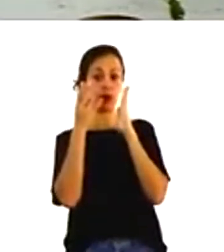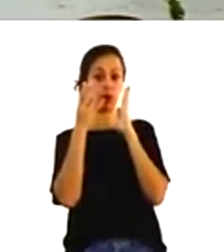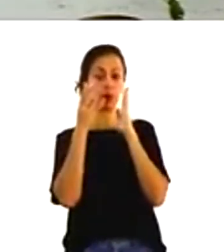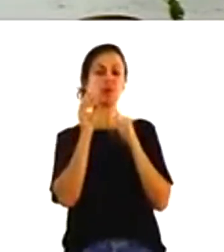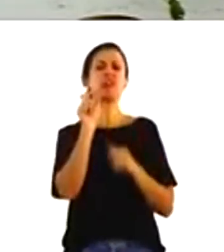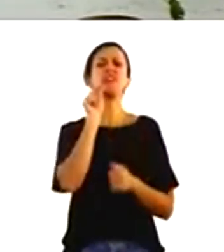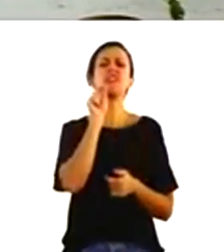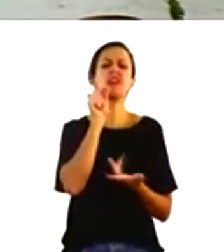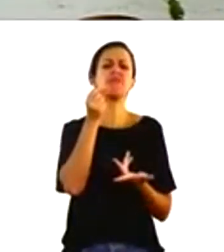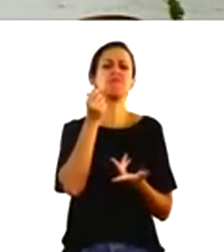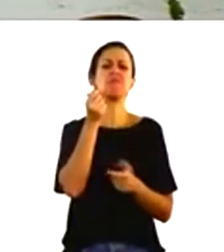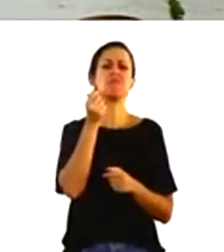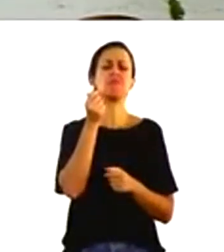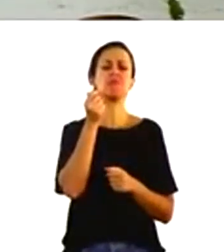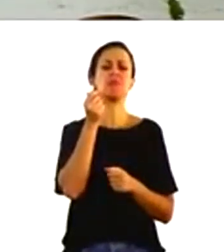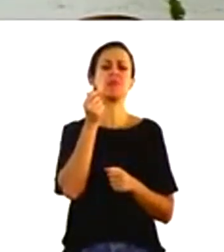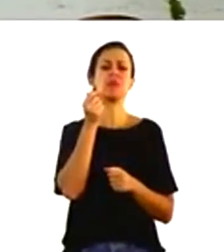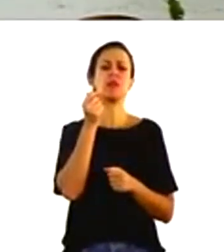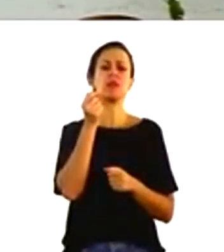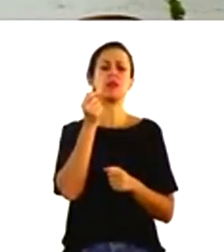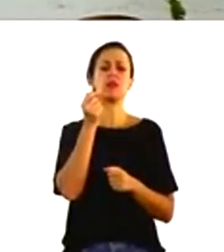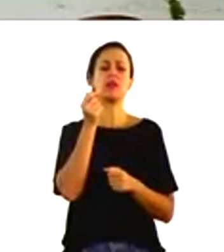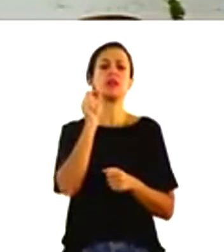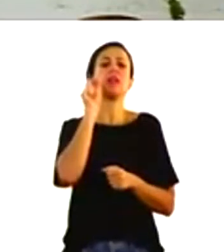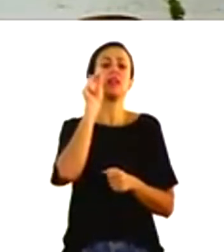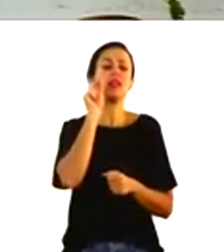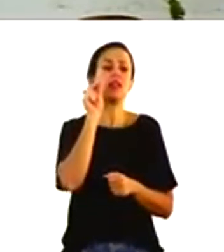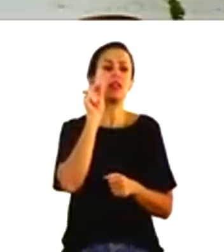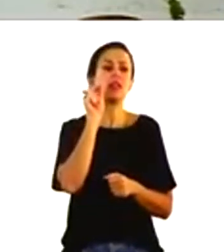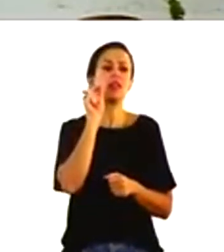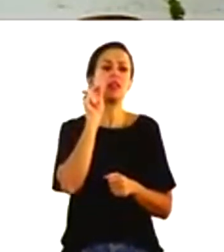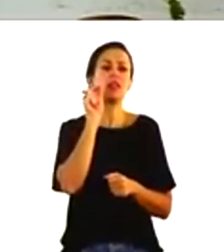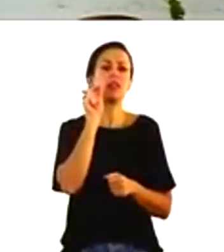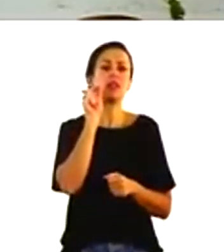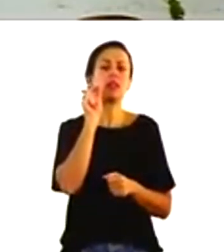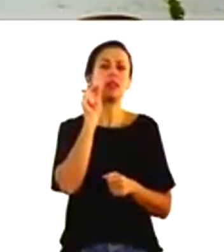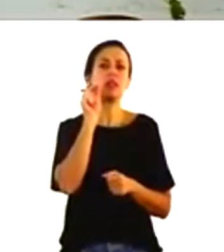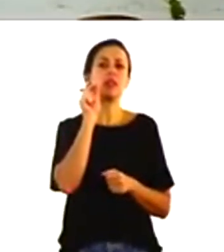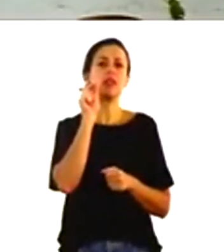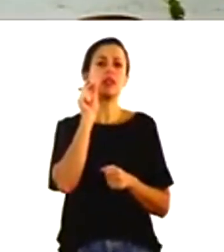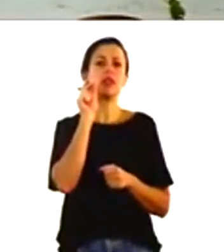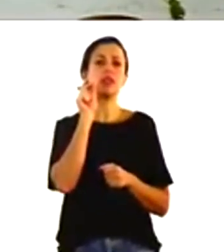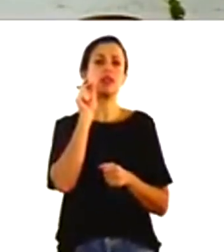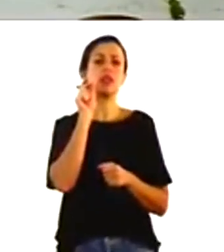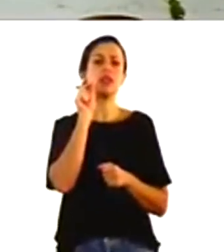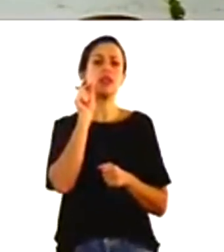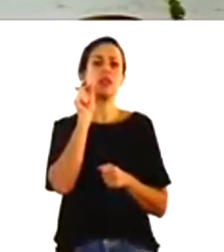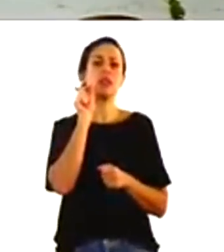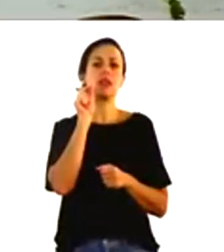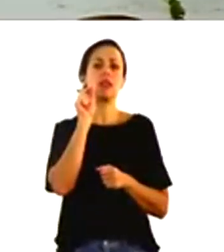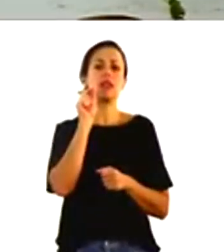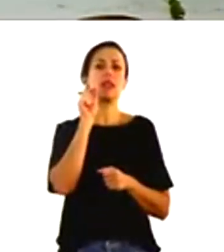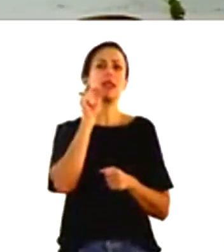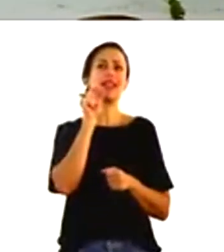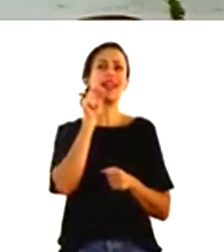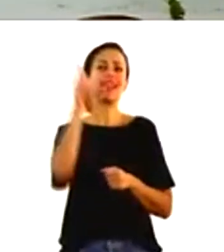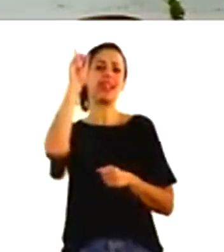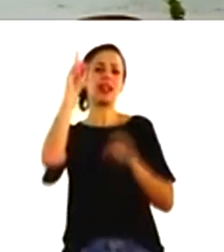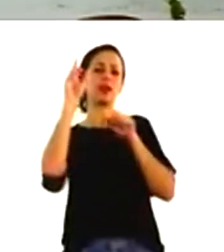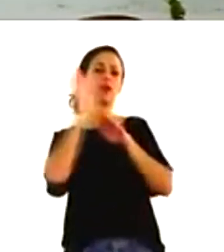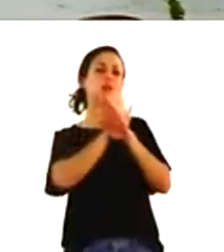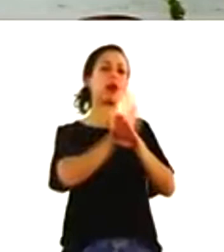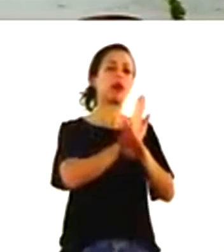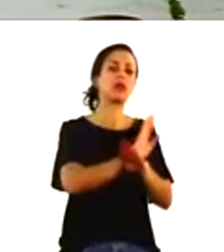quem, ou para quem é oferecido, ou são oferecidos esses recursos. A situação é